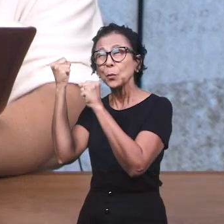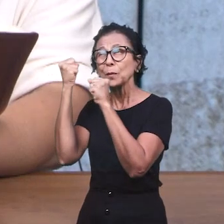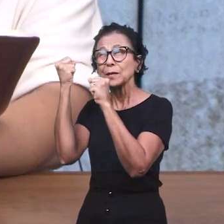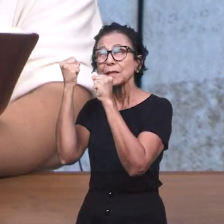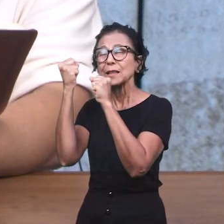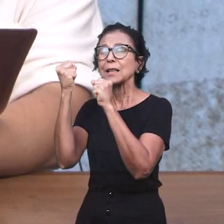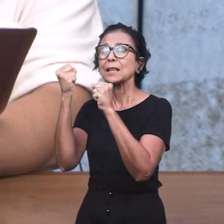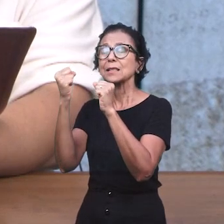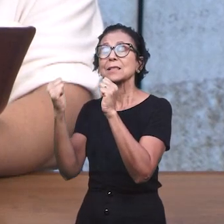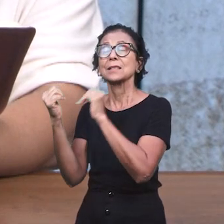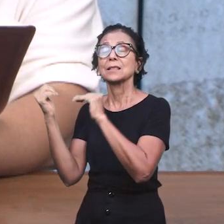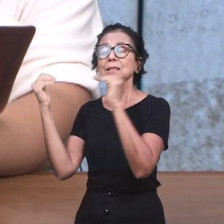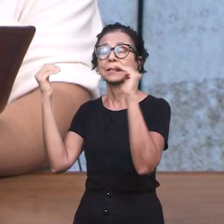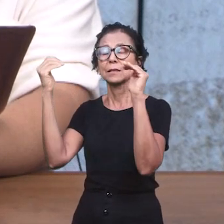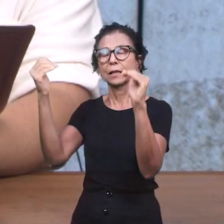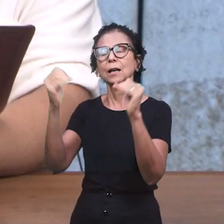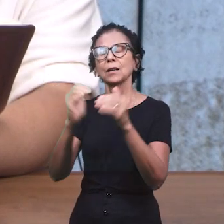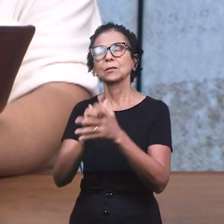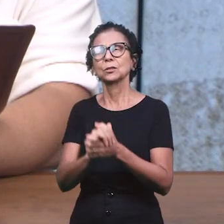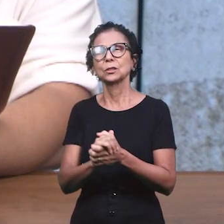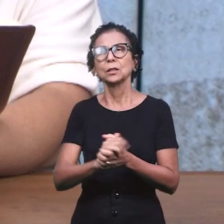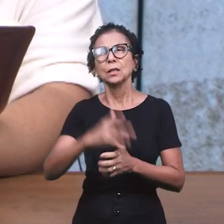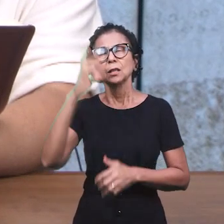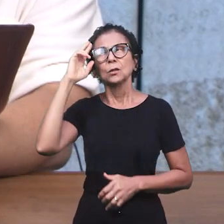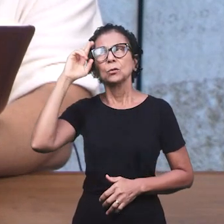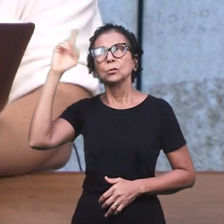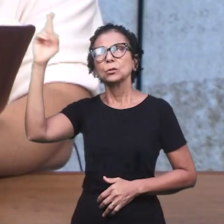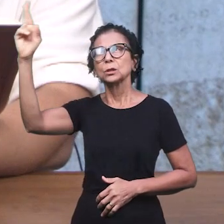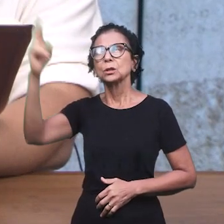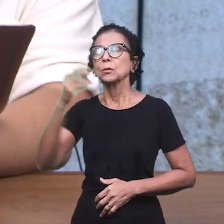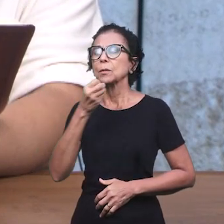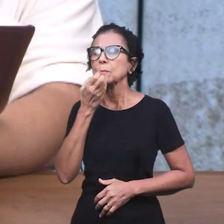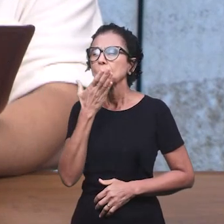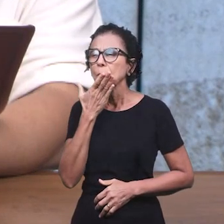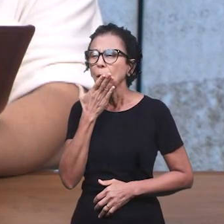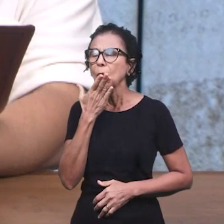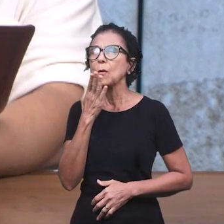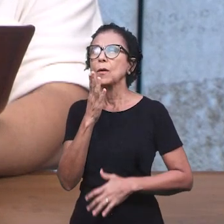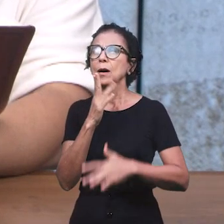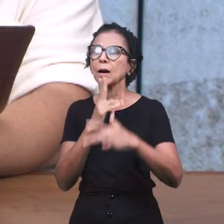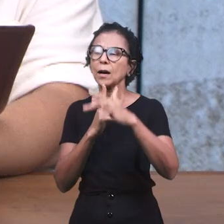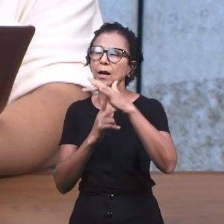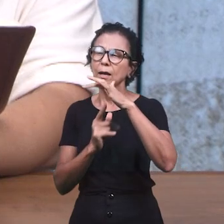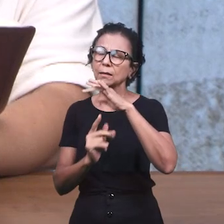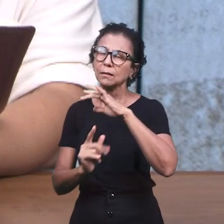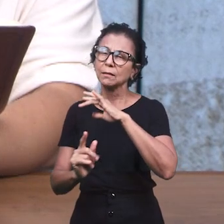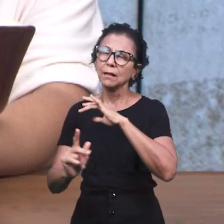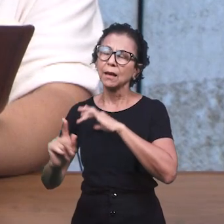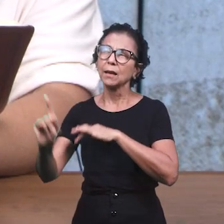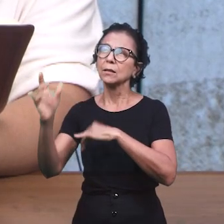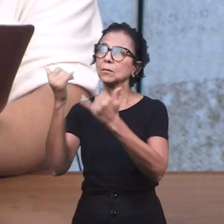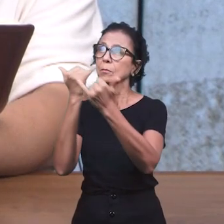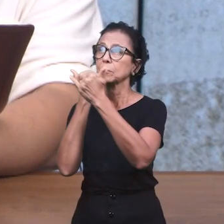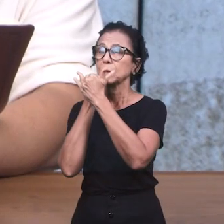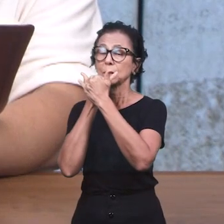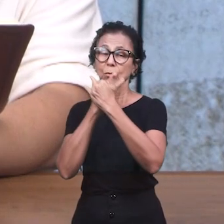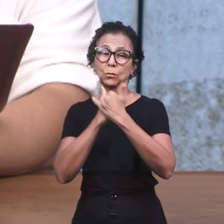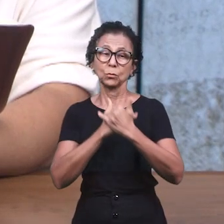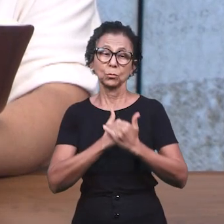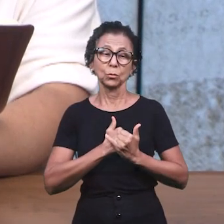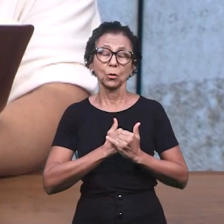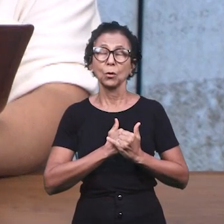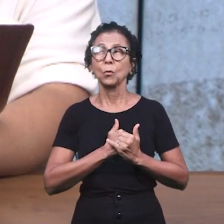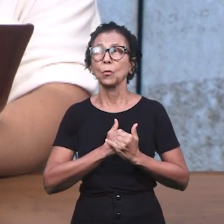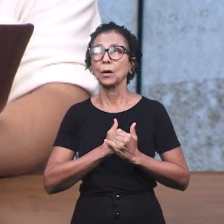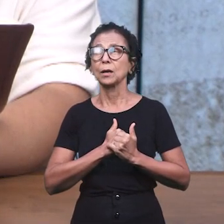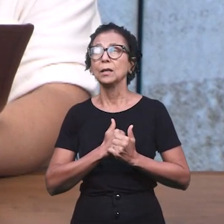falado, dizendo: o Senhor é longânimo e grande em beneficência, que perdoa a iniquidade